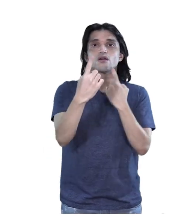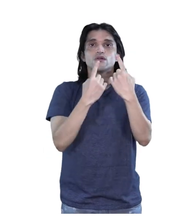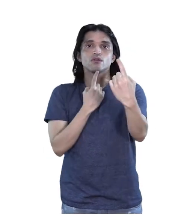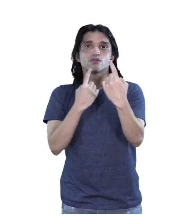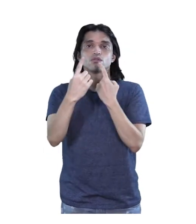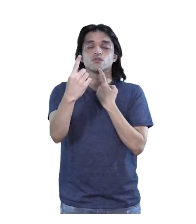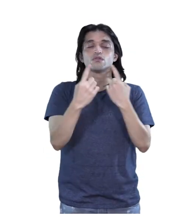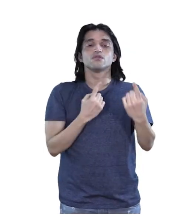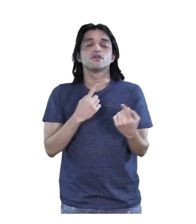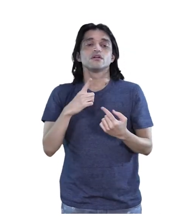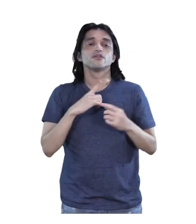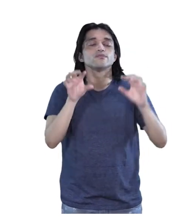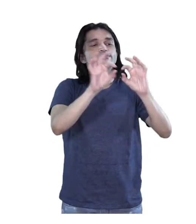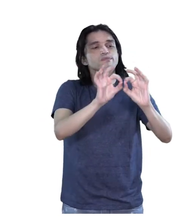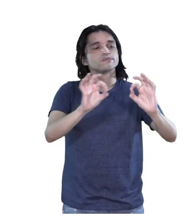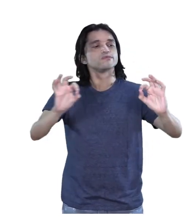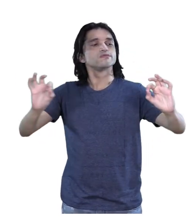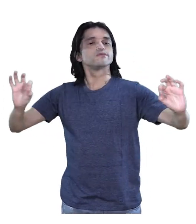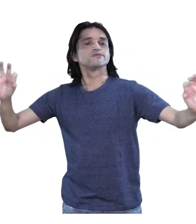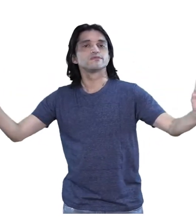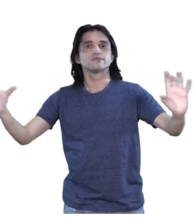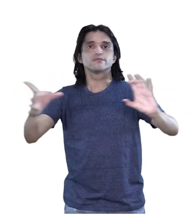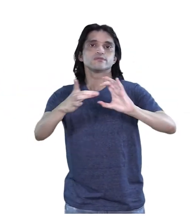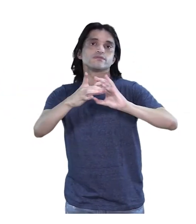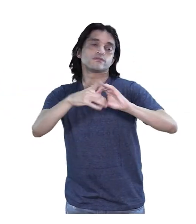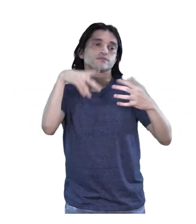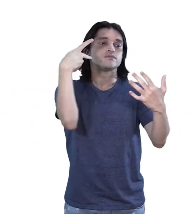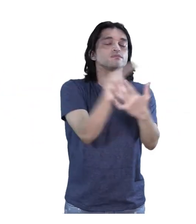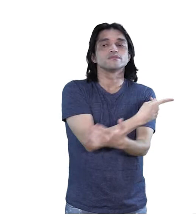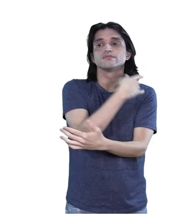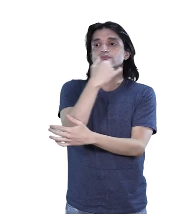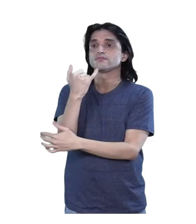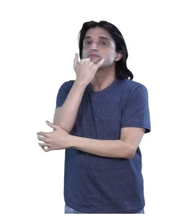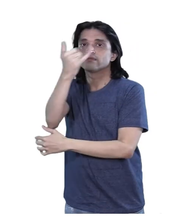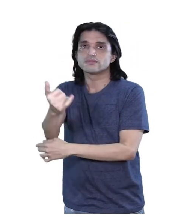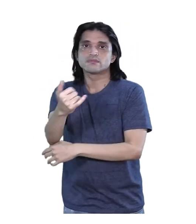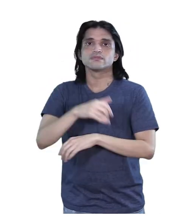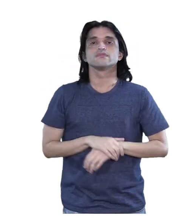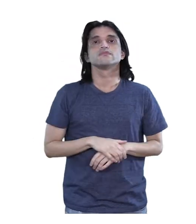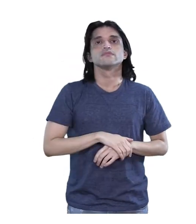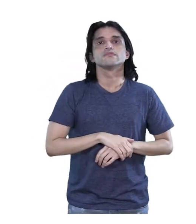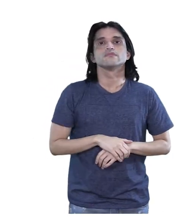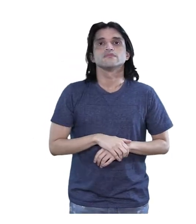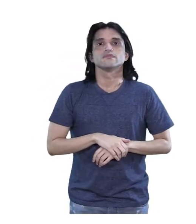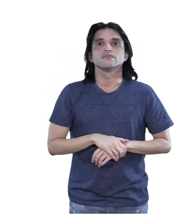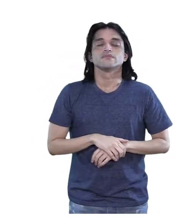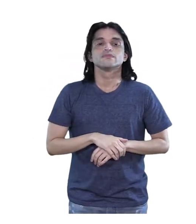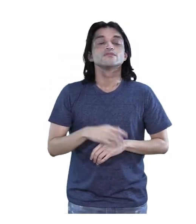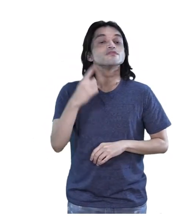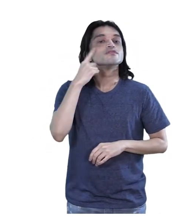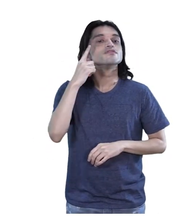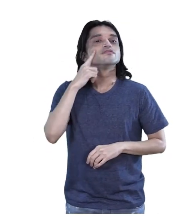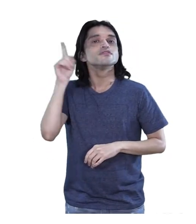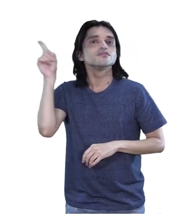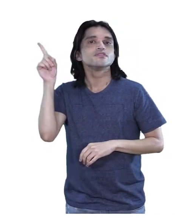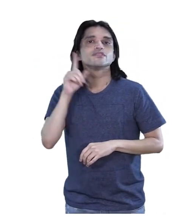fio condutor estabelecido pela relação de causa e consequência. Observe o texto Alto da